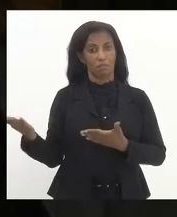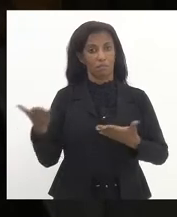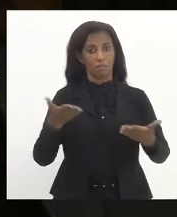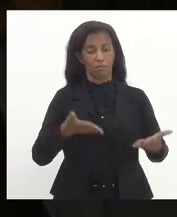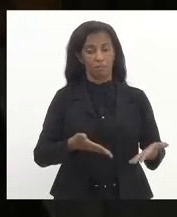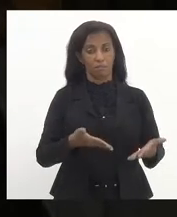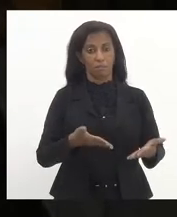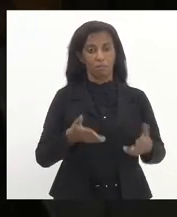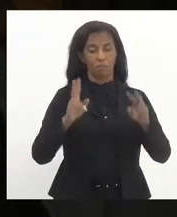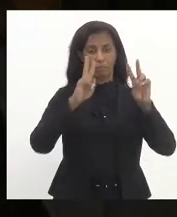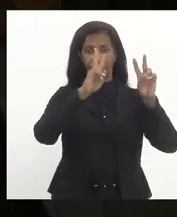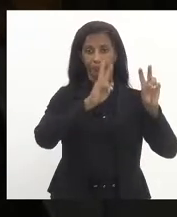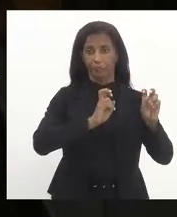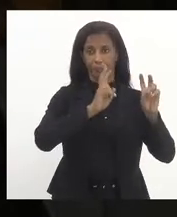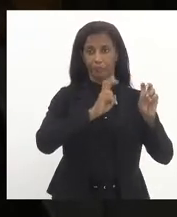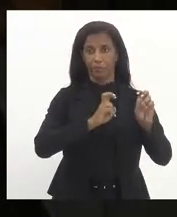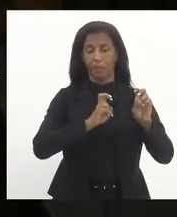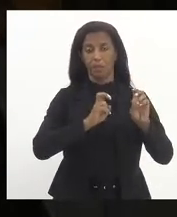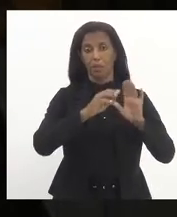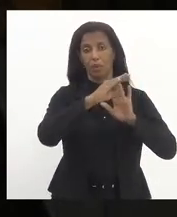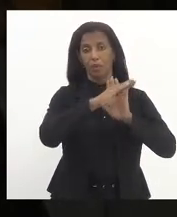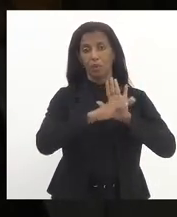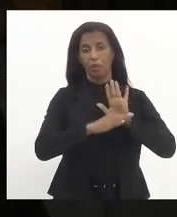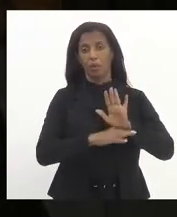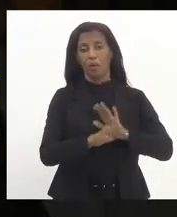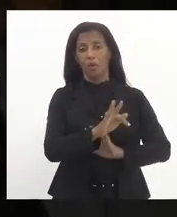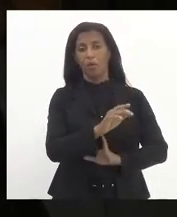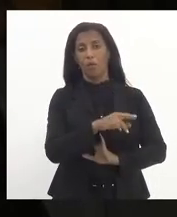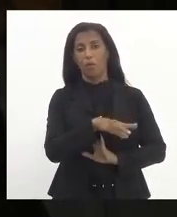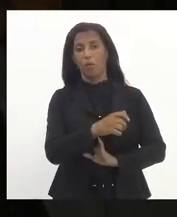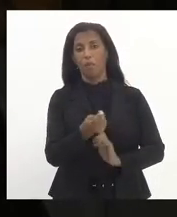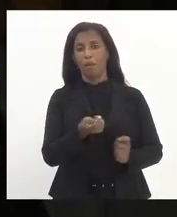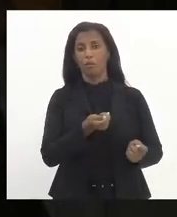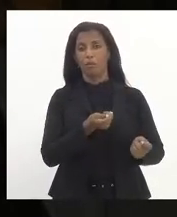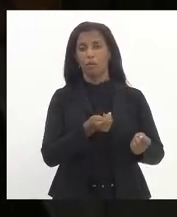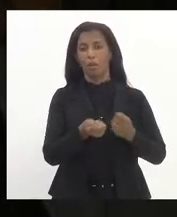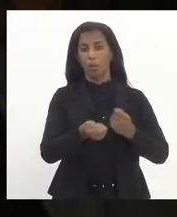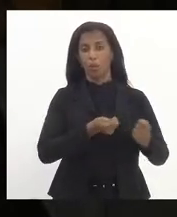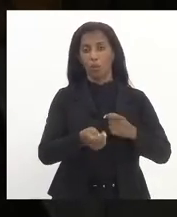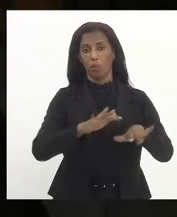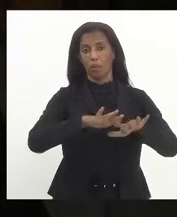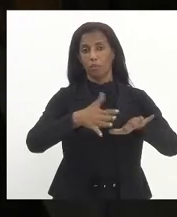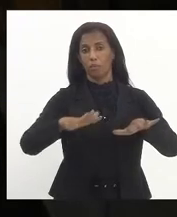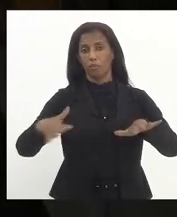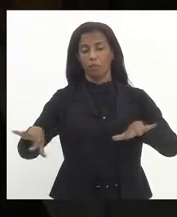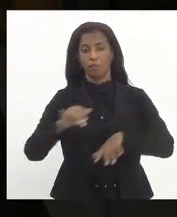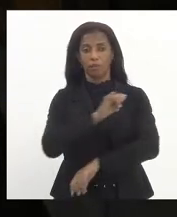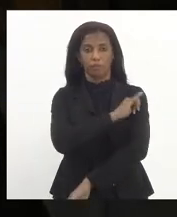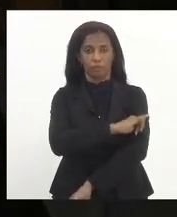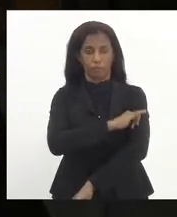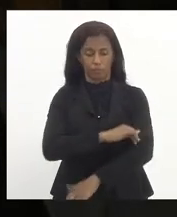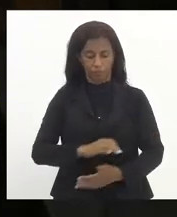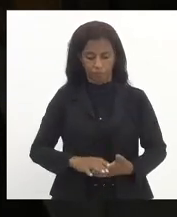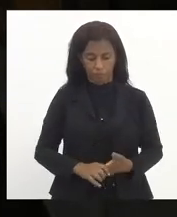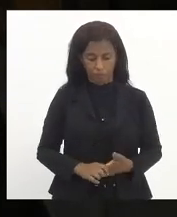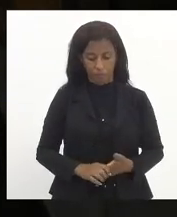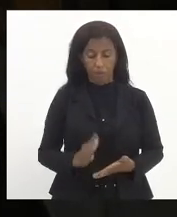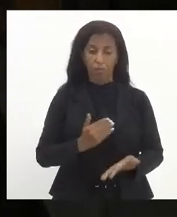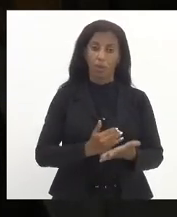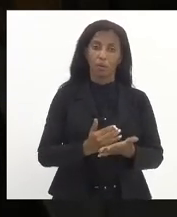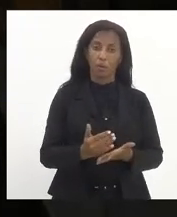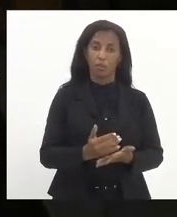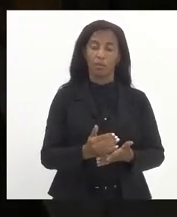sobre um programa de fomento à economia do mar no Rio de Janeiro. E quero começar por